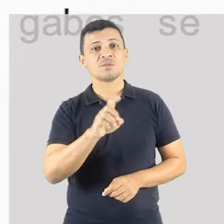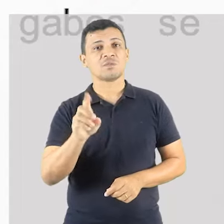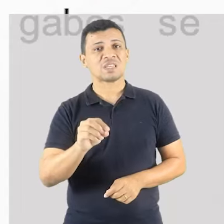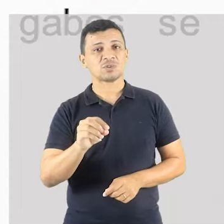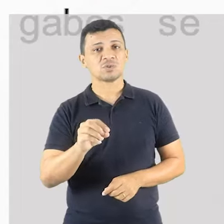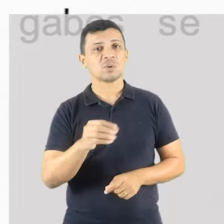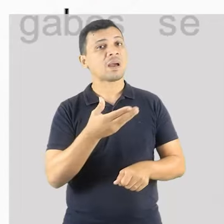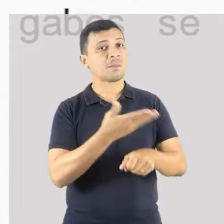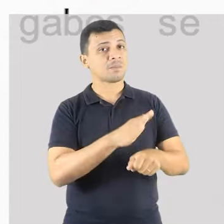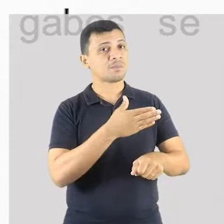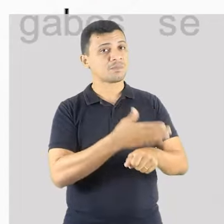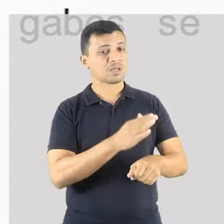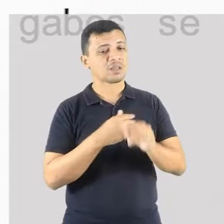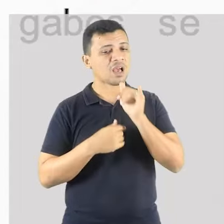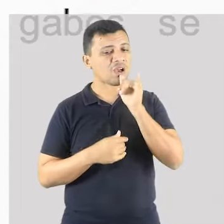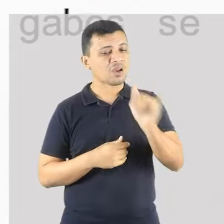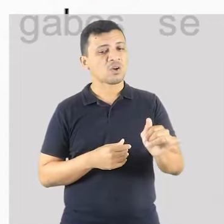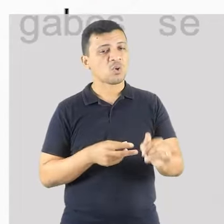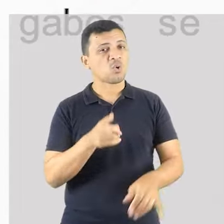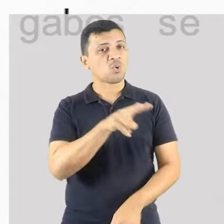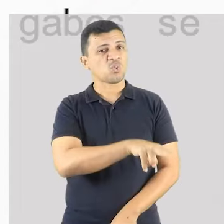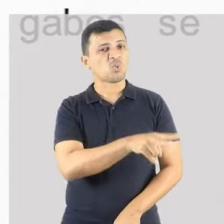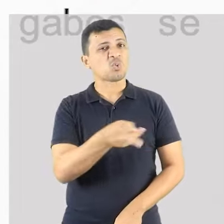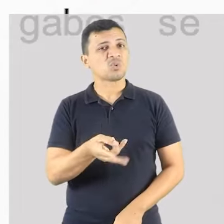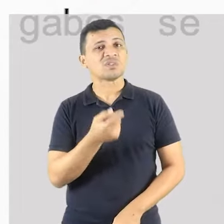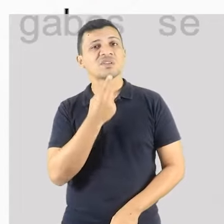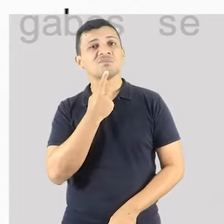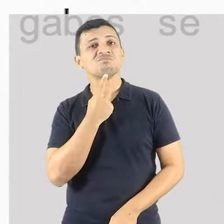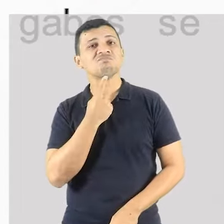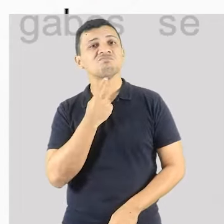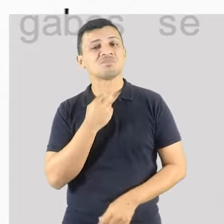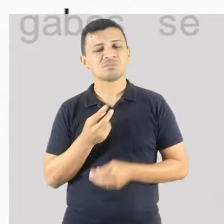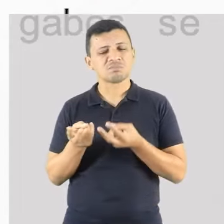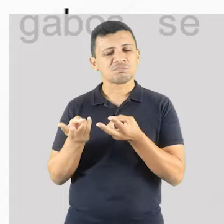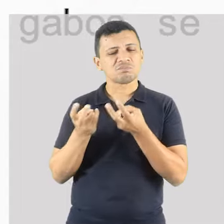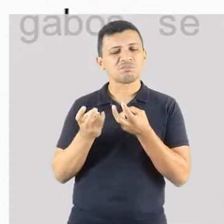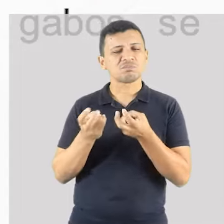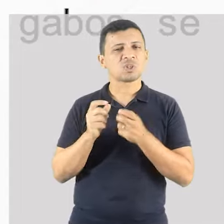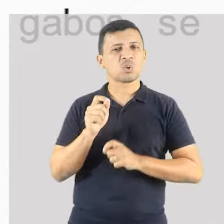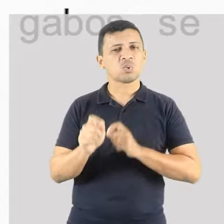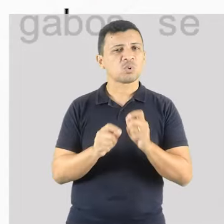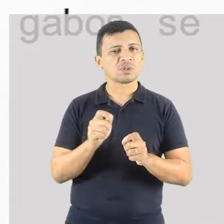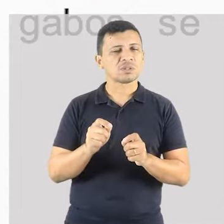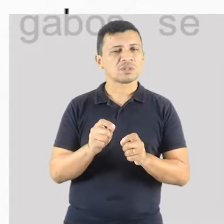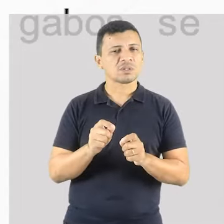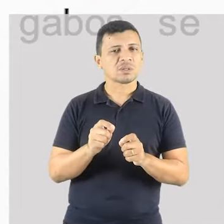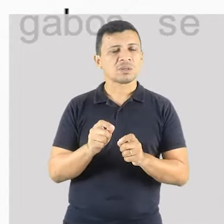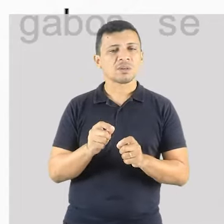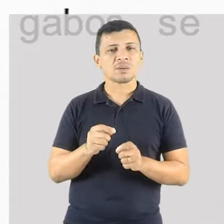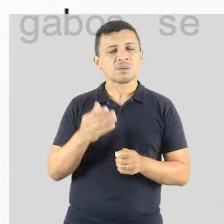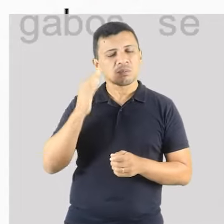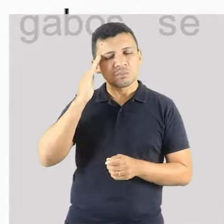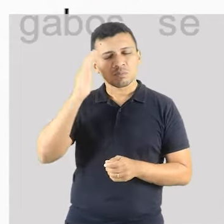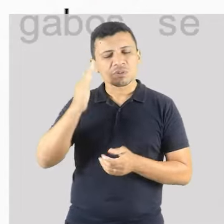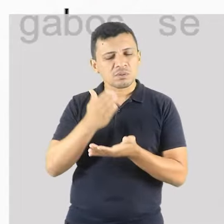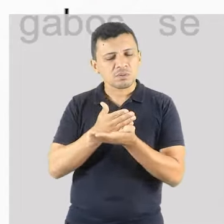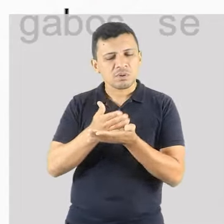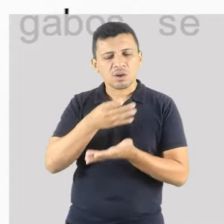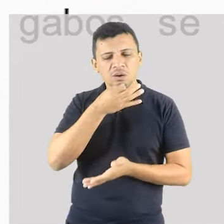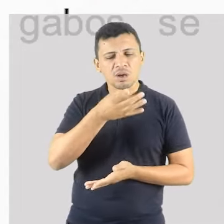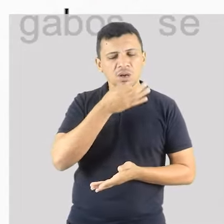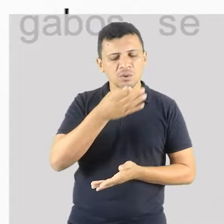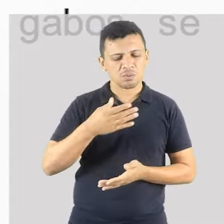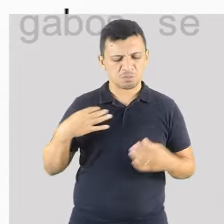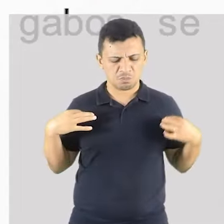a prática né o contrário do que desejavam notei a singularidade quando principiavam a elogiar o meu